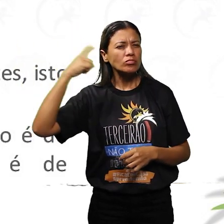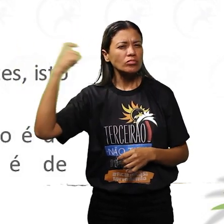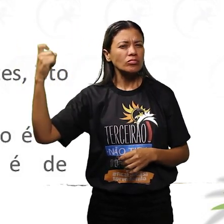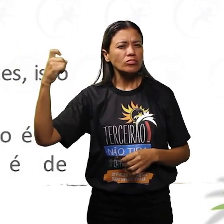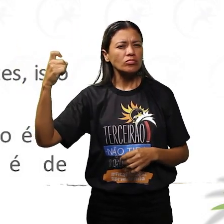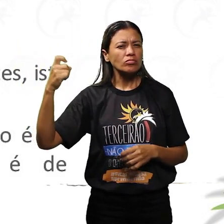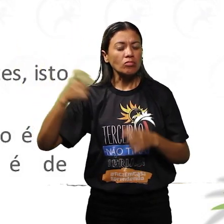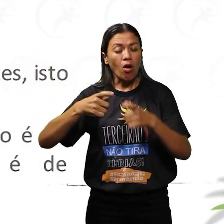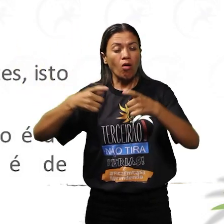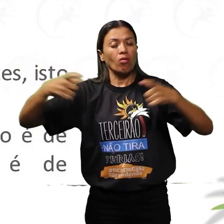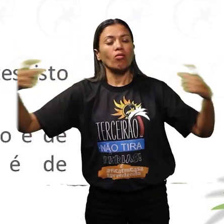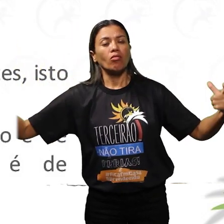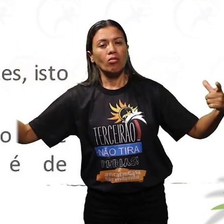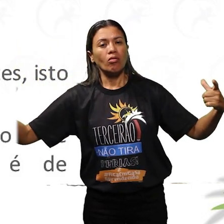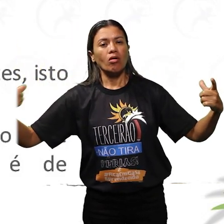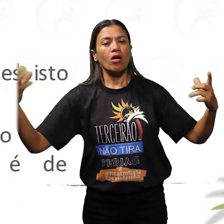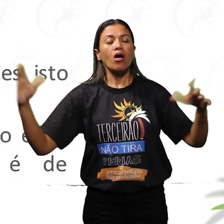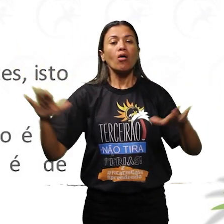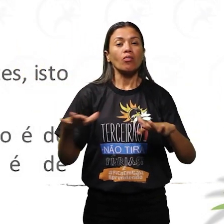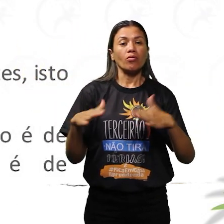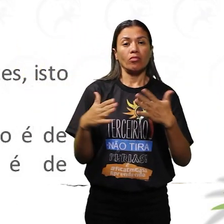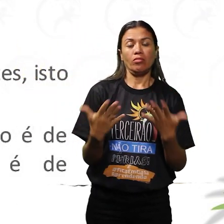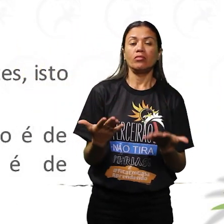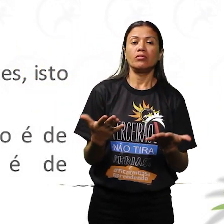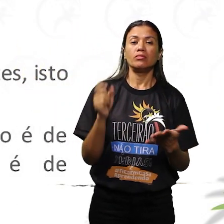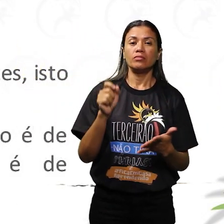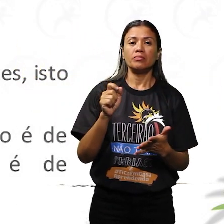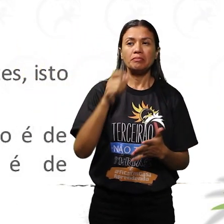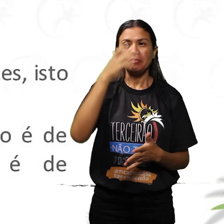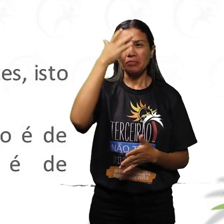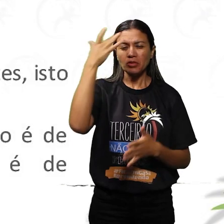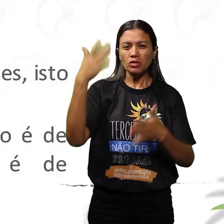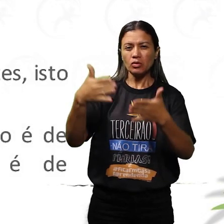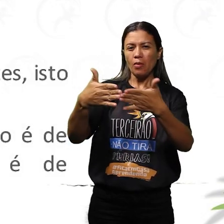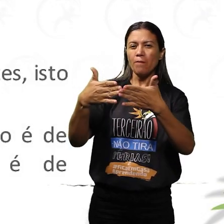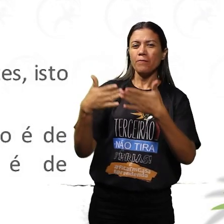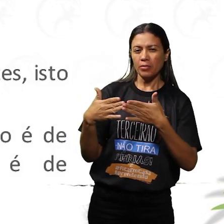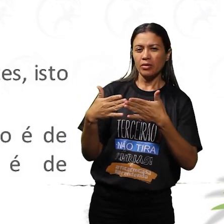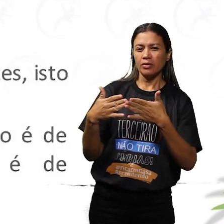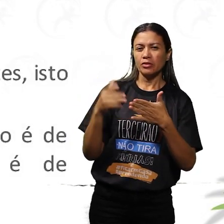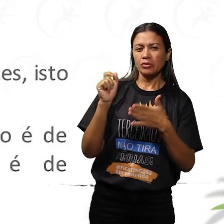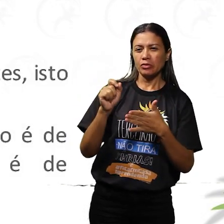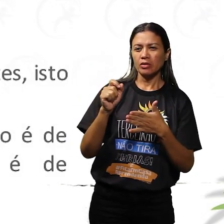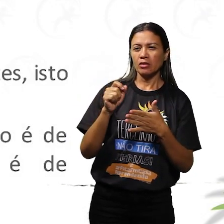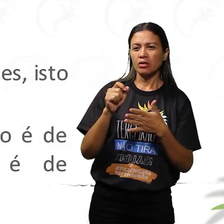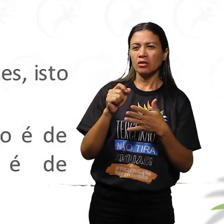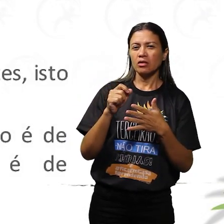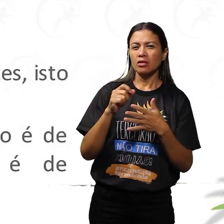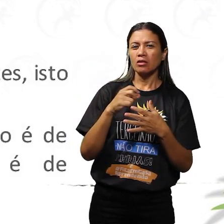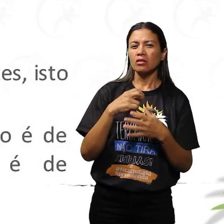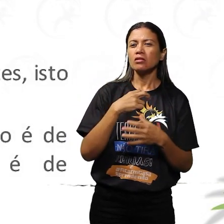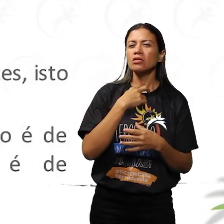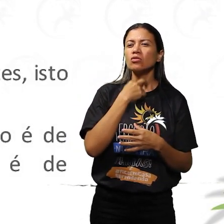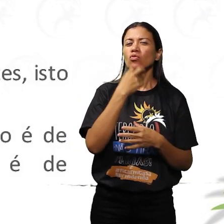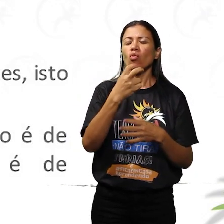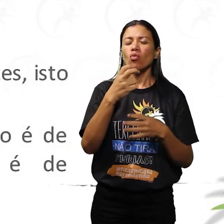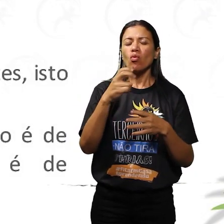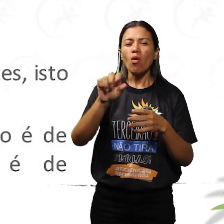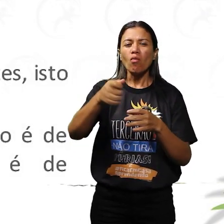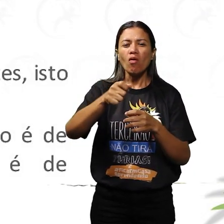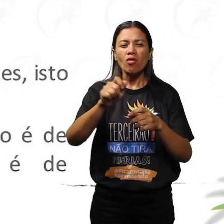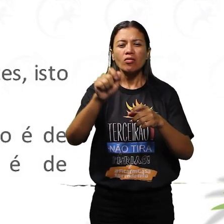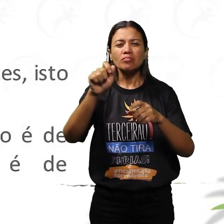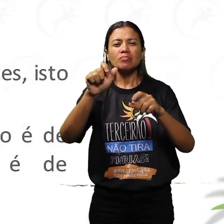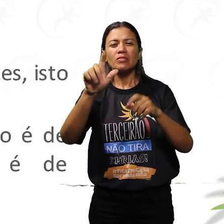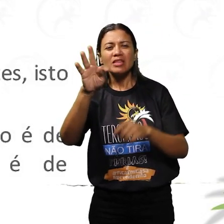pensado assim, a altura do som é quando alguém pede para eu aumentar o volume da televisão, ou